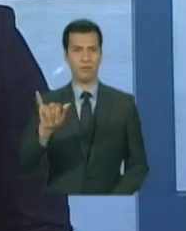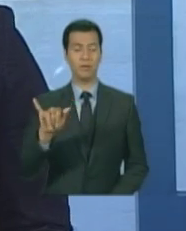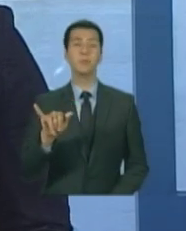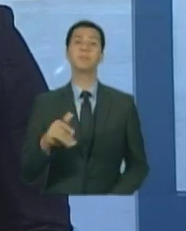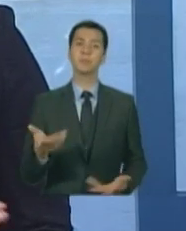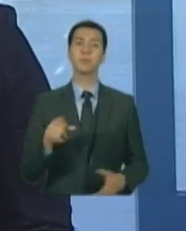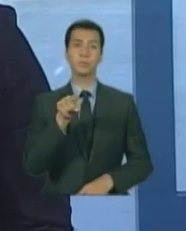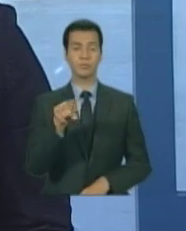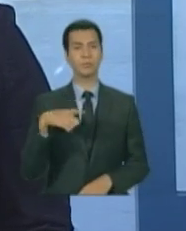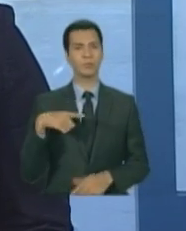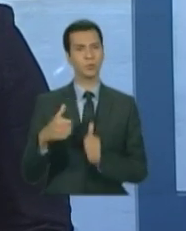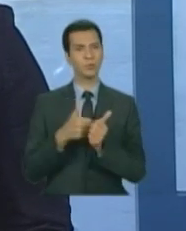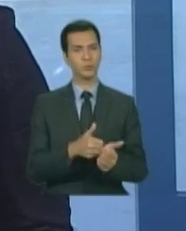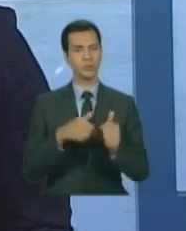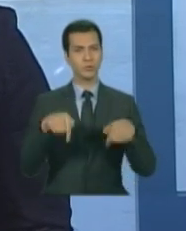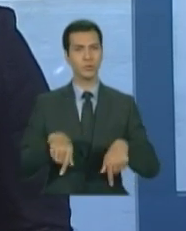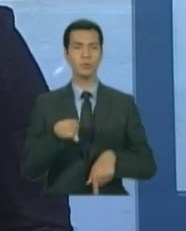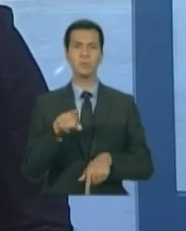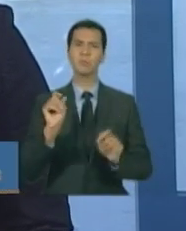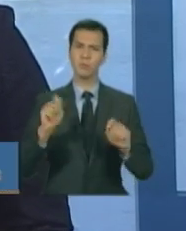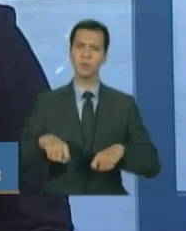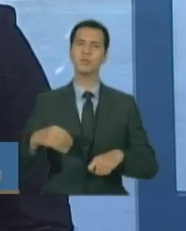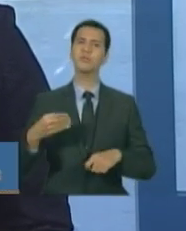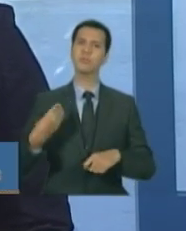pelo telefone